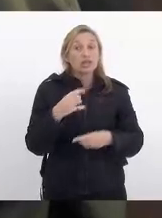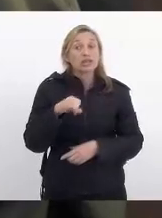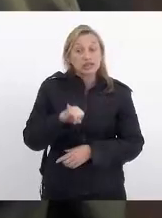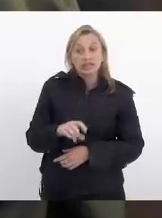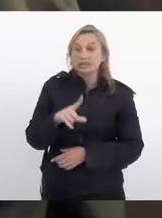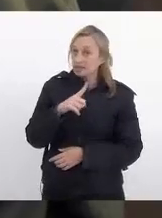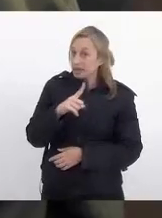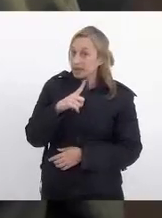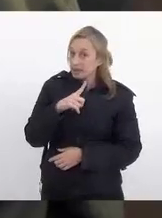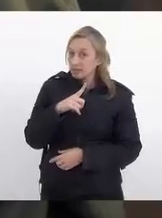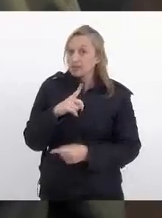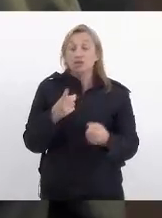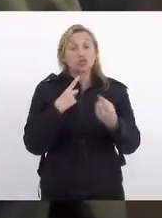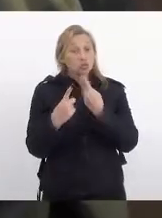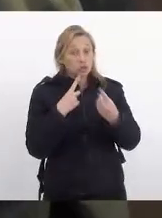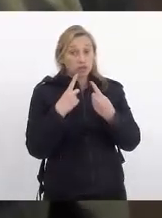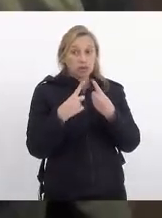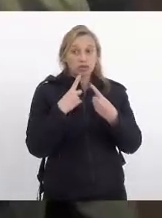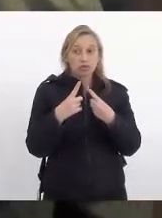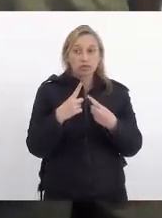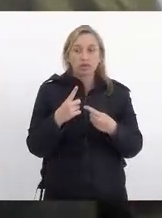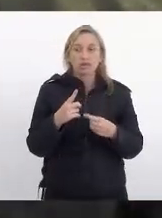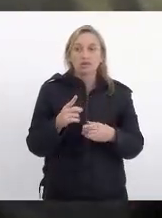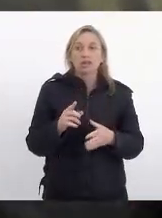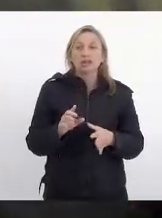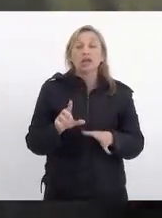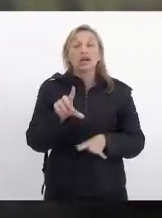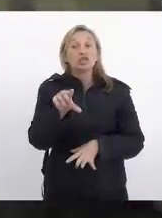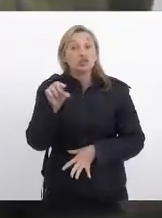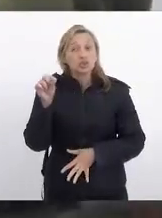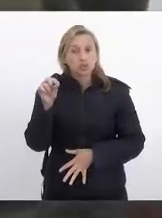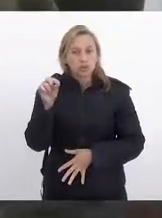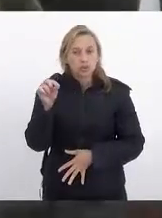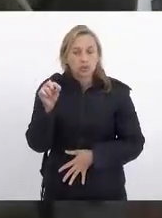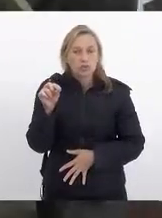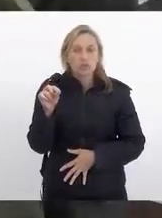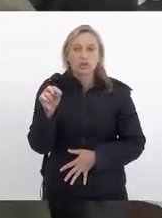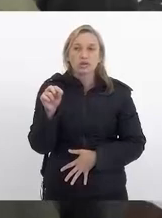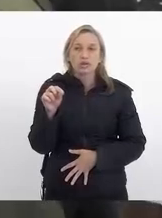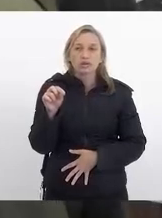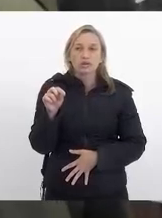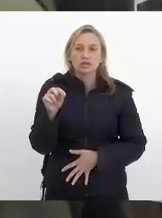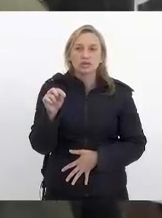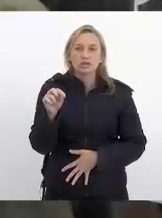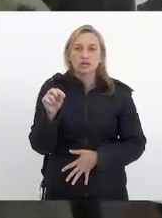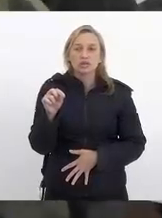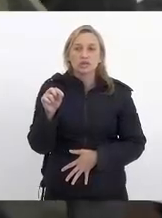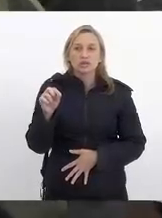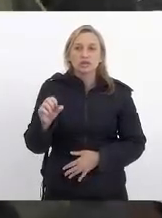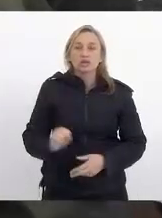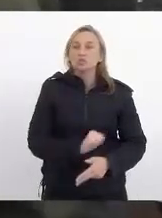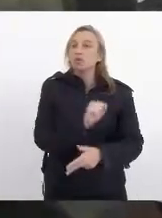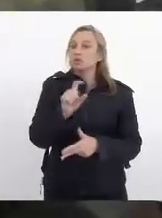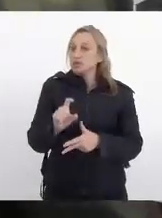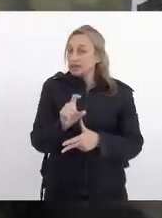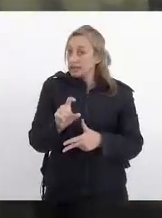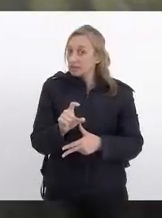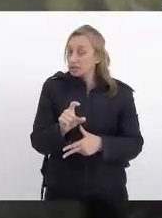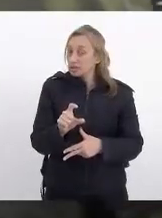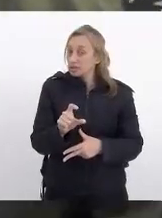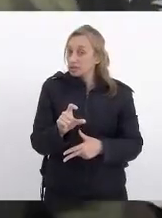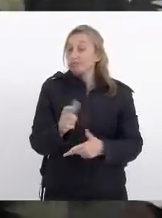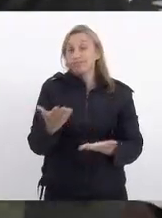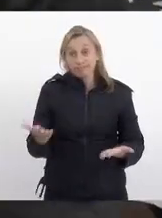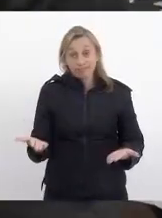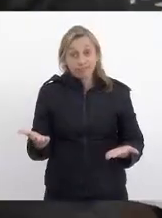é que houve um processo de discussão é o seja Decisão foi uma decisão a nível do Poder Executivo